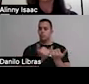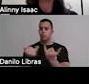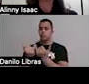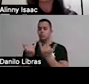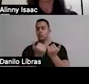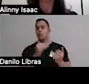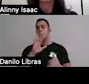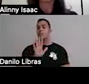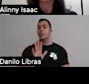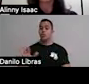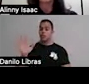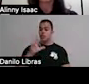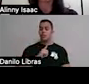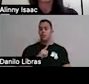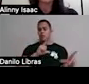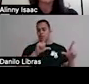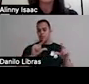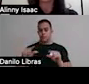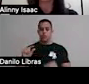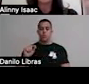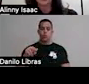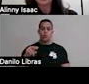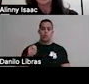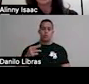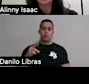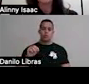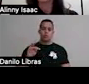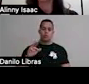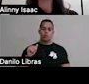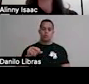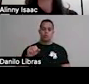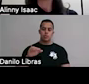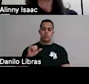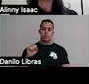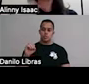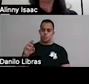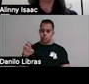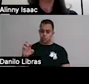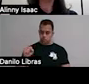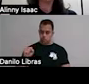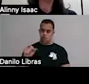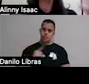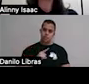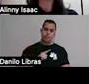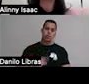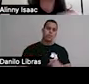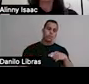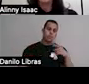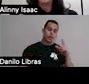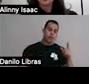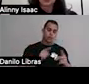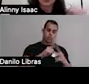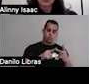reduzir, portanto, a liberação de neurotransmissores, tanto em sinapses glutamatérgicas, tanto em sinapses GABAérgicas, de modo que a gente